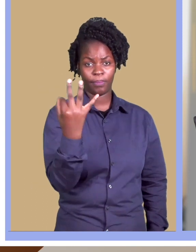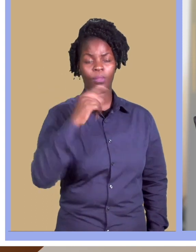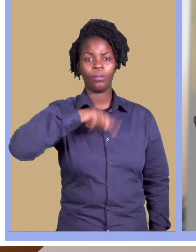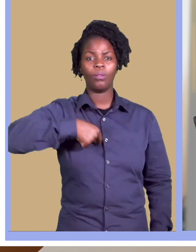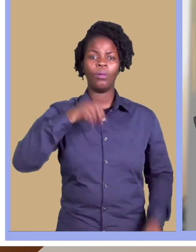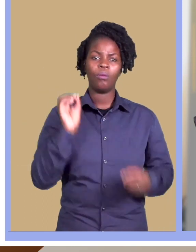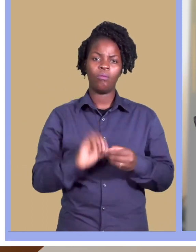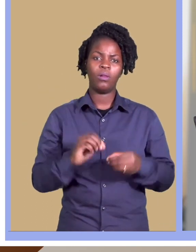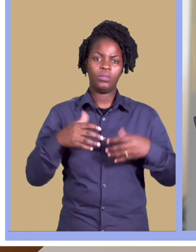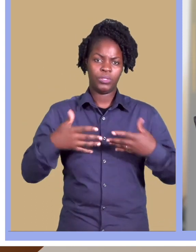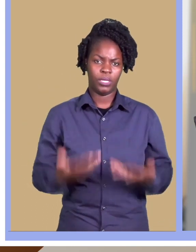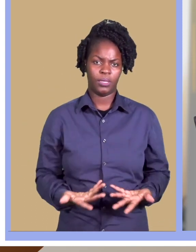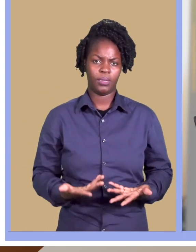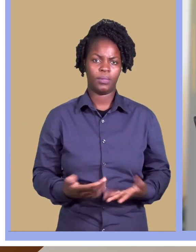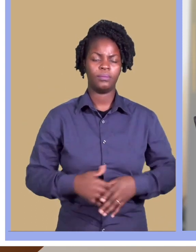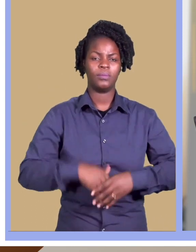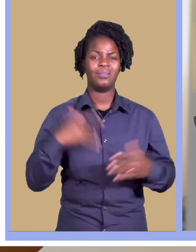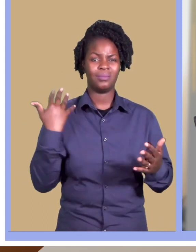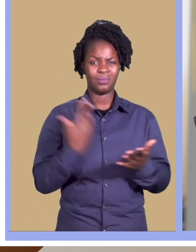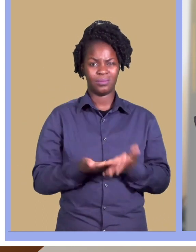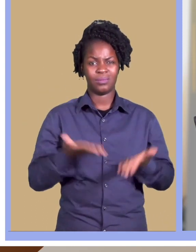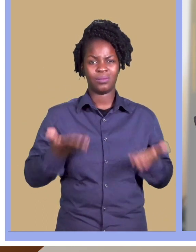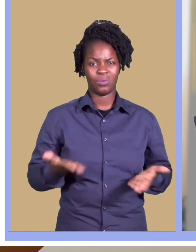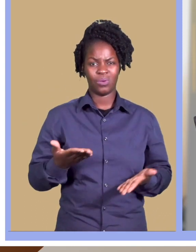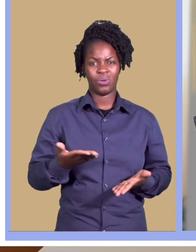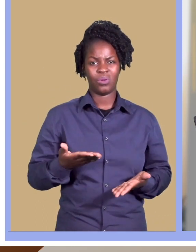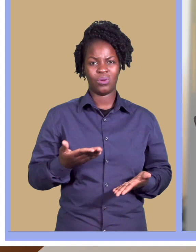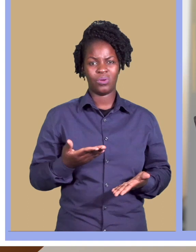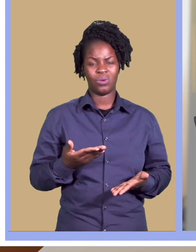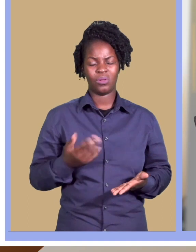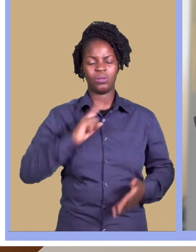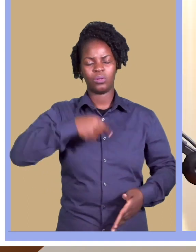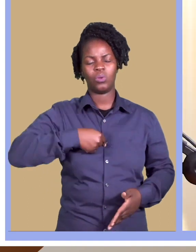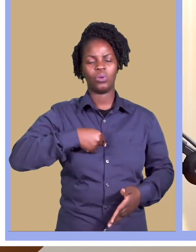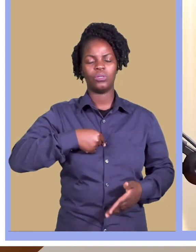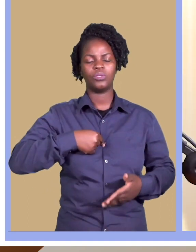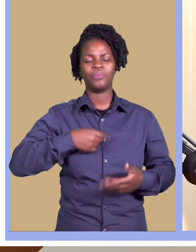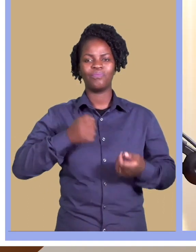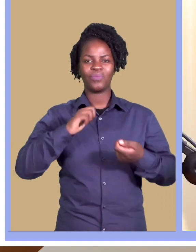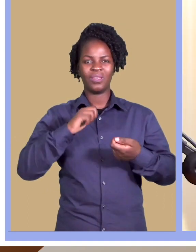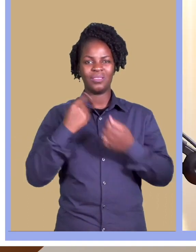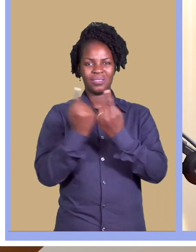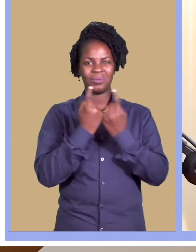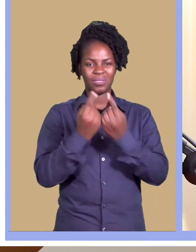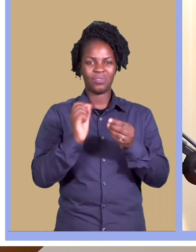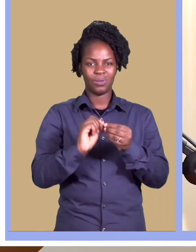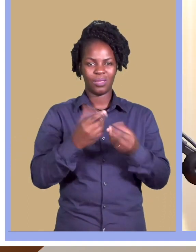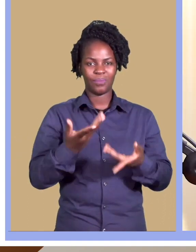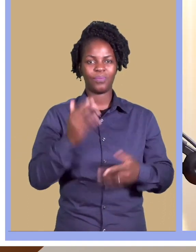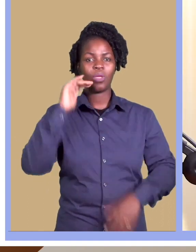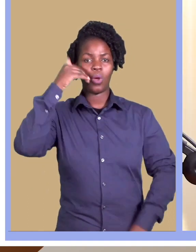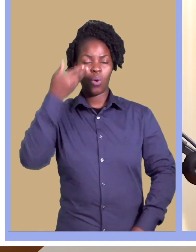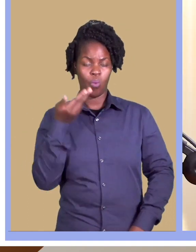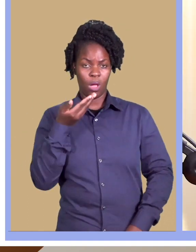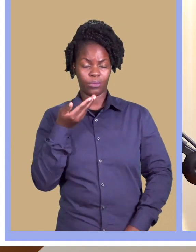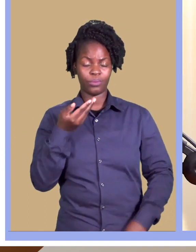o que nós temos feito, eu posso dizer que até agora tem sido mais reativo do que proativo. Então, o